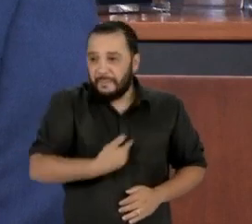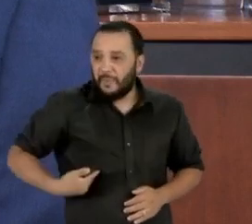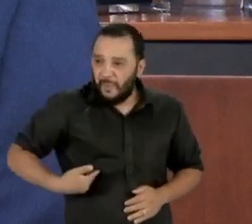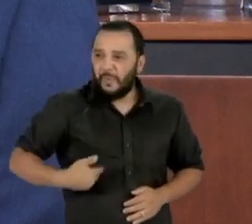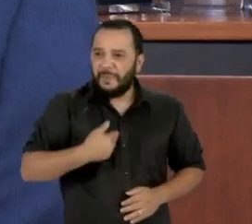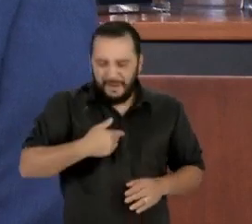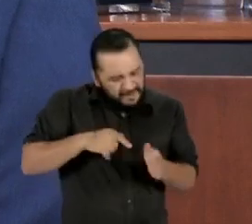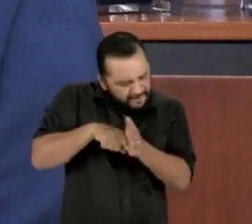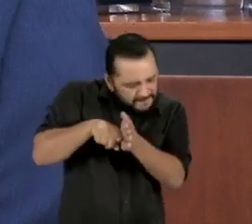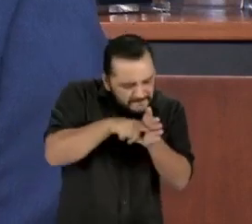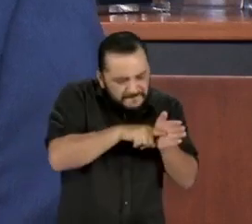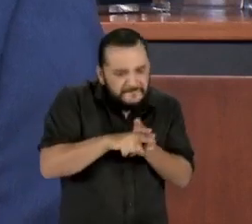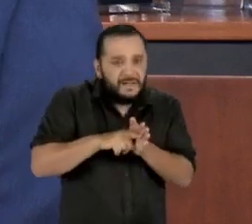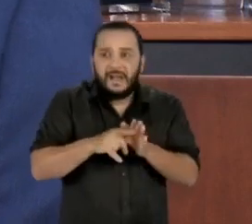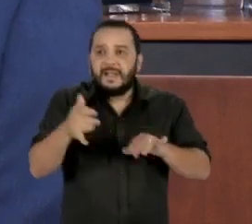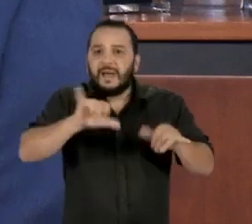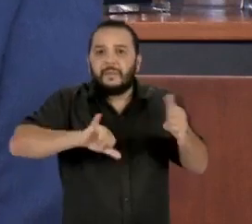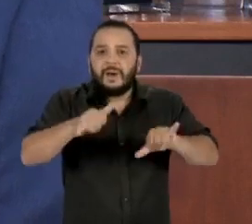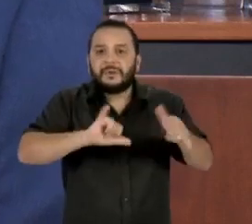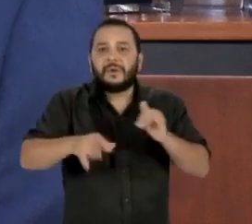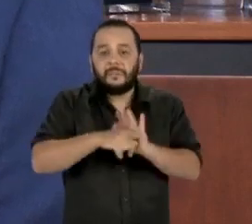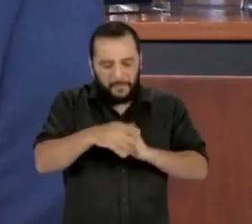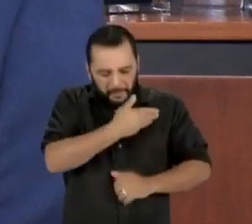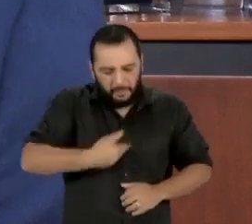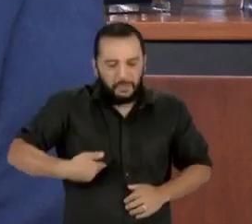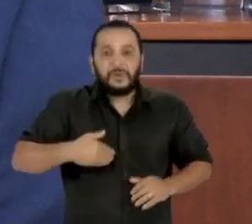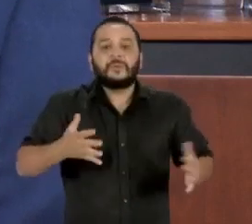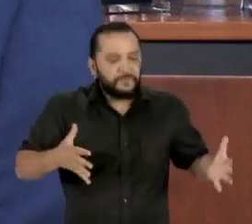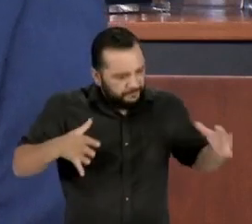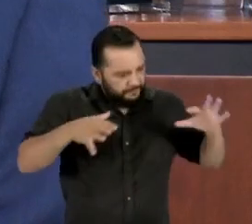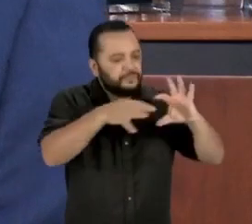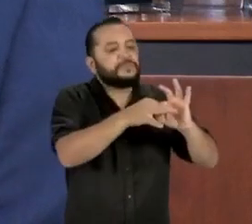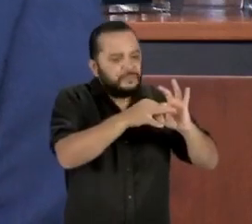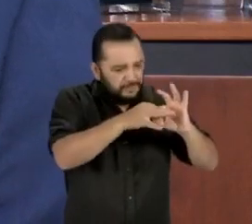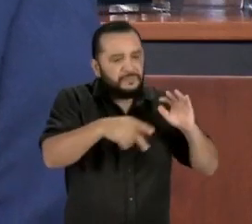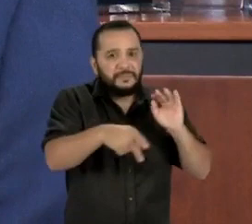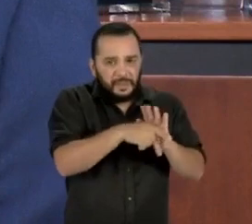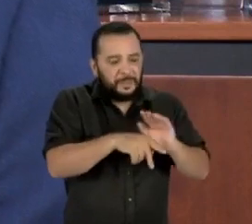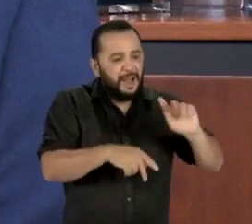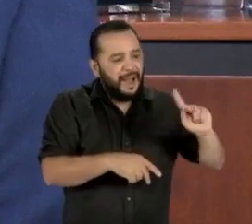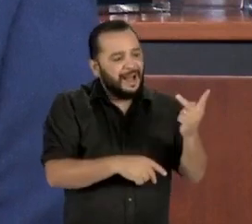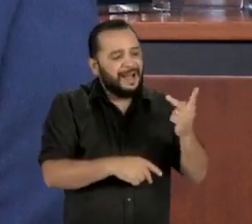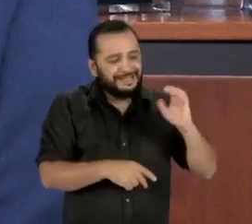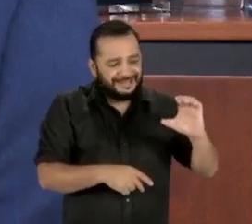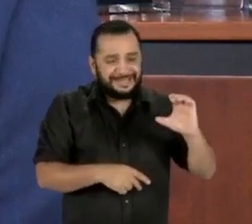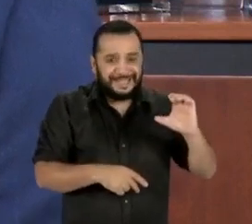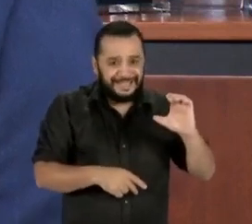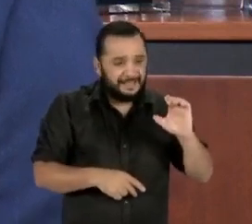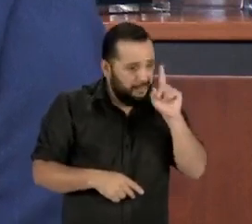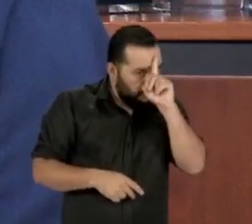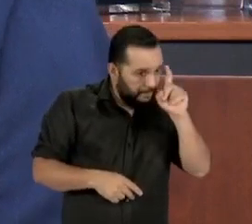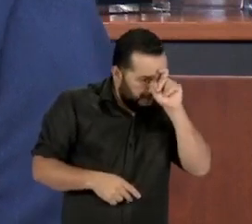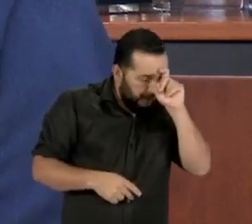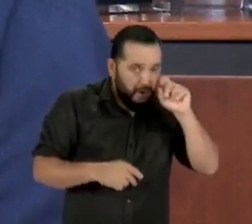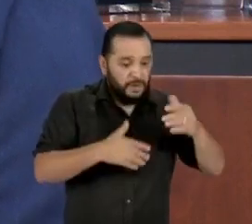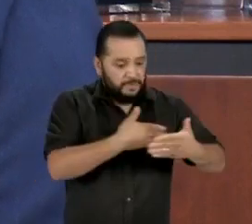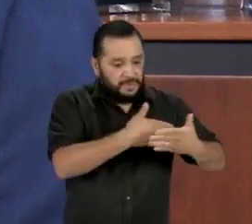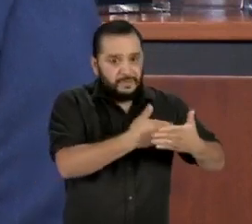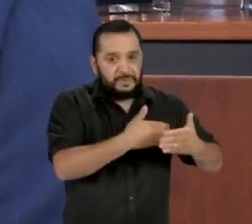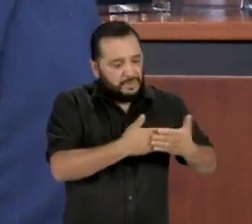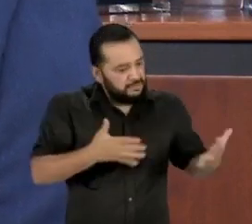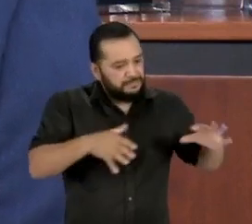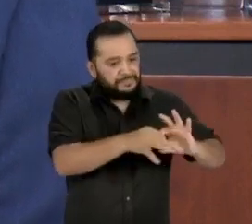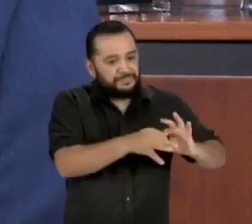Um laboratório público ligado a um hospital público, que é o Hospital das Clínicas de Ribeirão Preto, e estamos fazendo isso